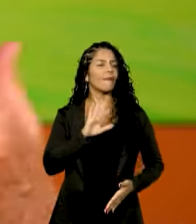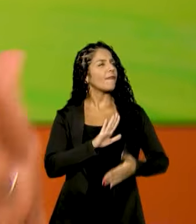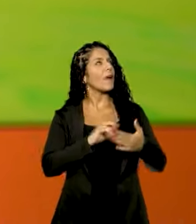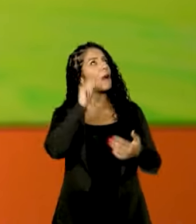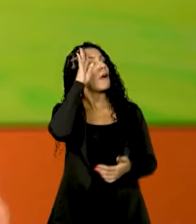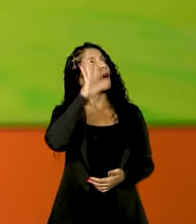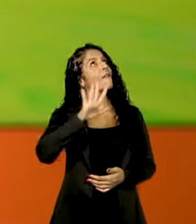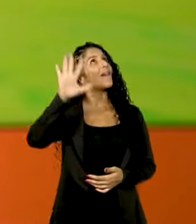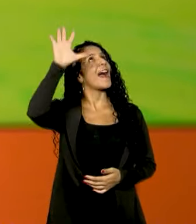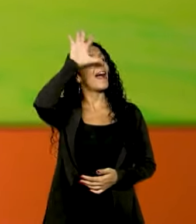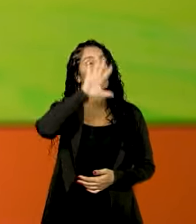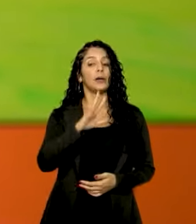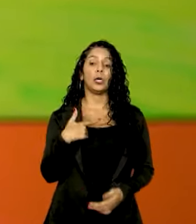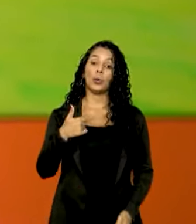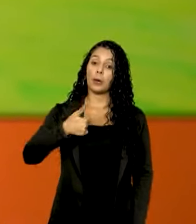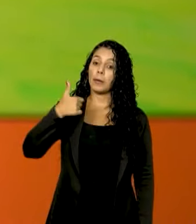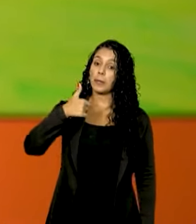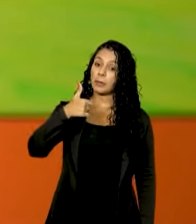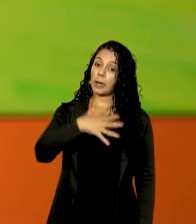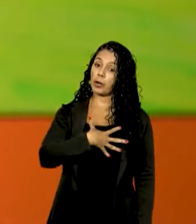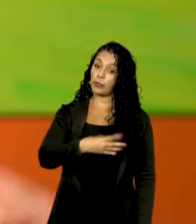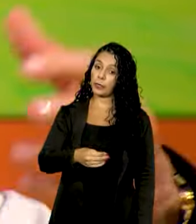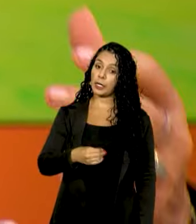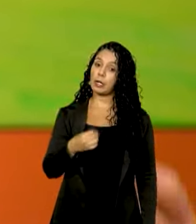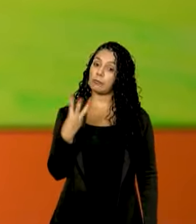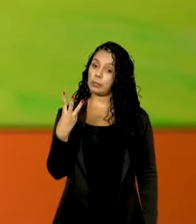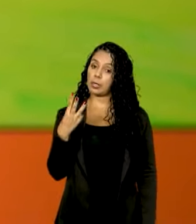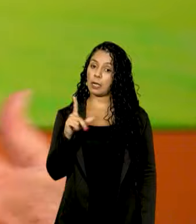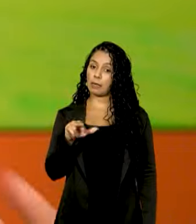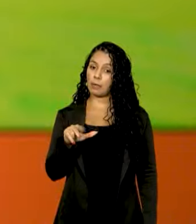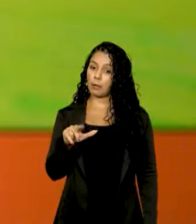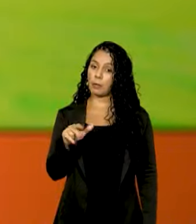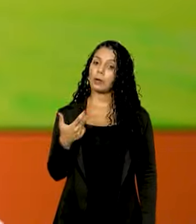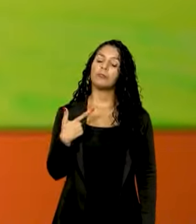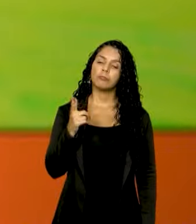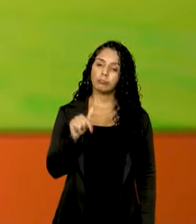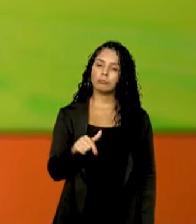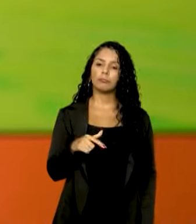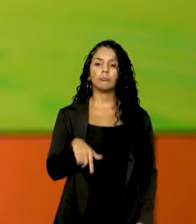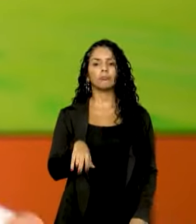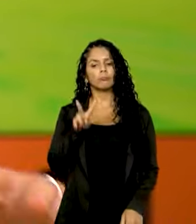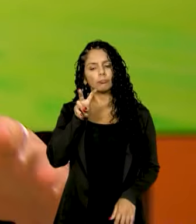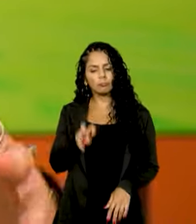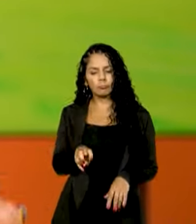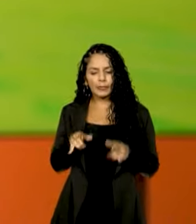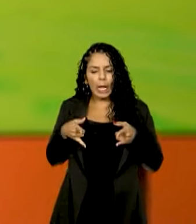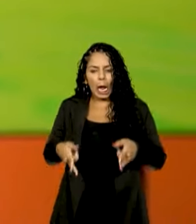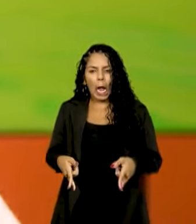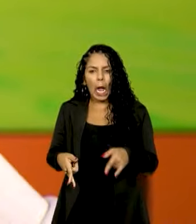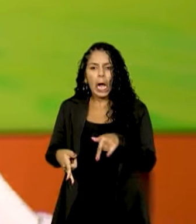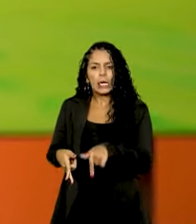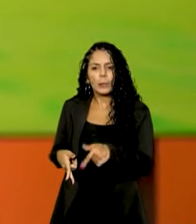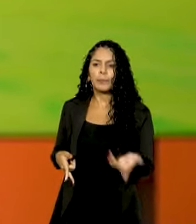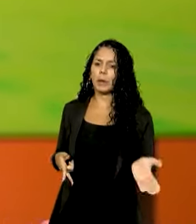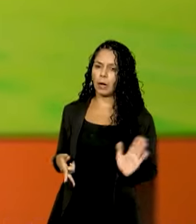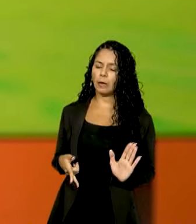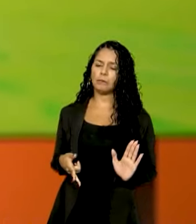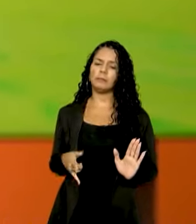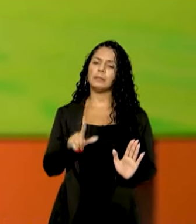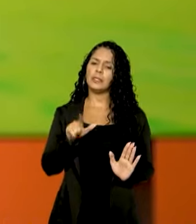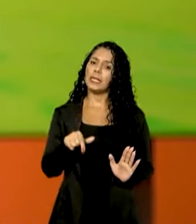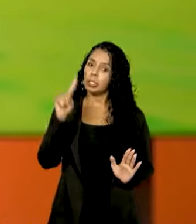E eu fui a primogênita dos 3 irmãos. Ela sentava na beira da cama, naquele uma cena rara de